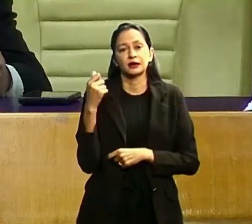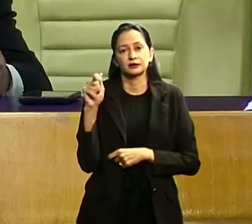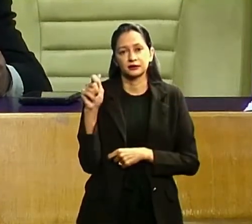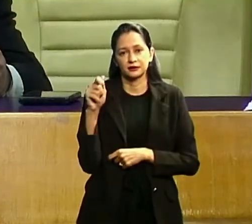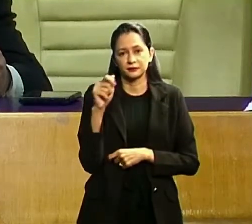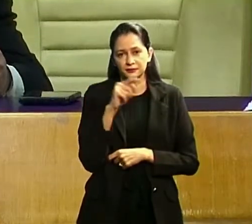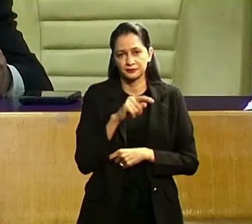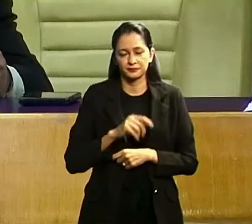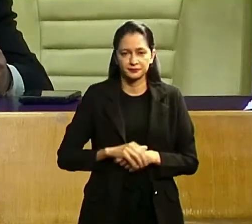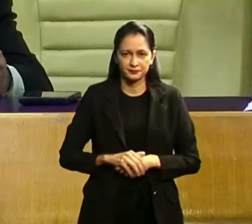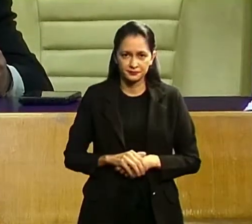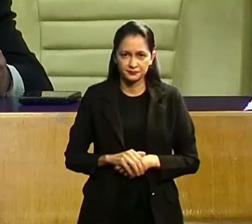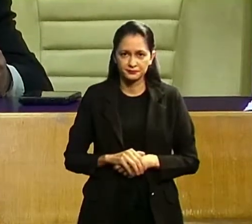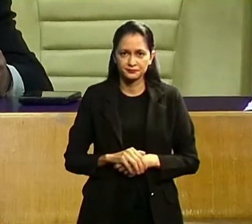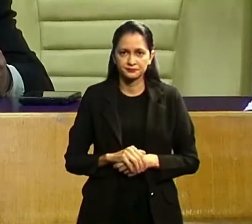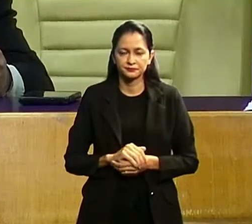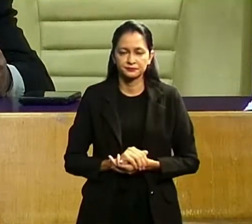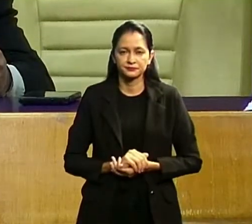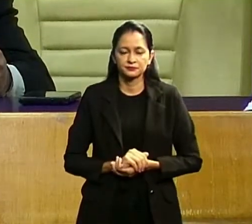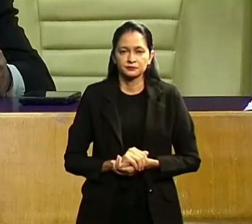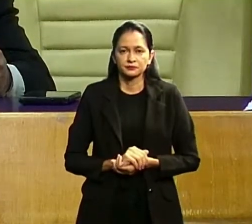101 do Parque Ateneu.